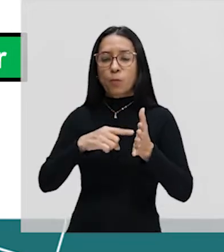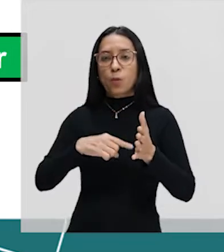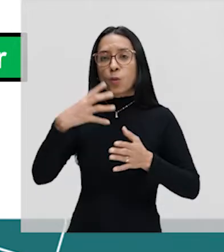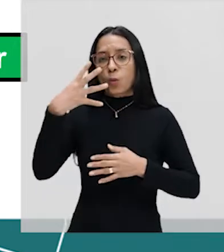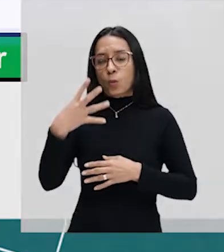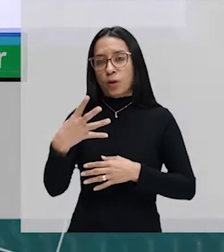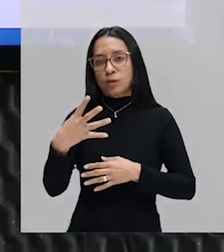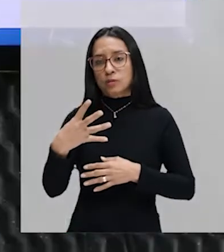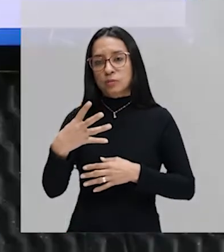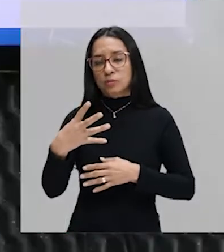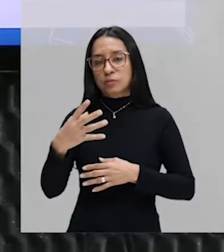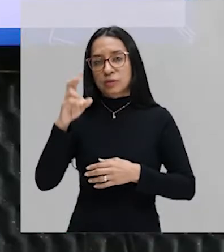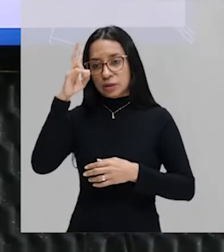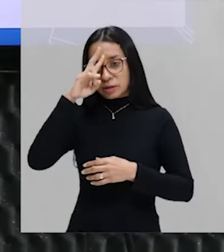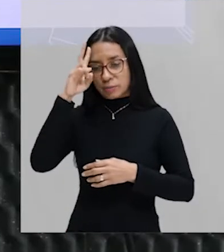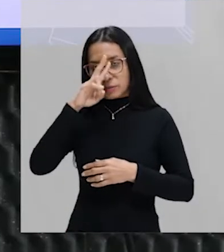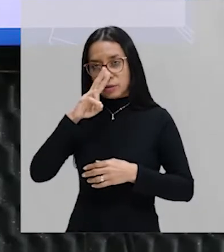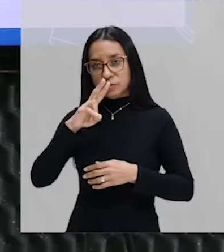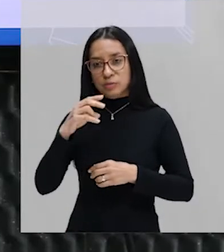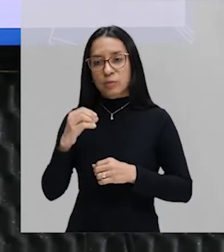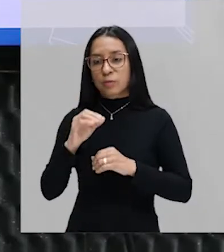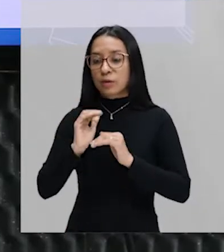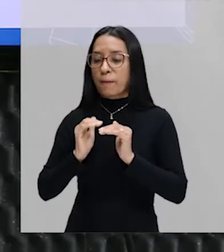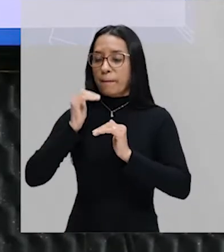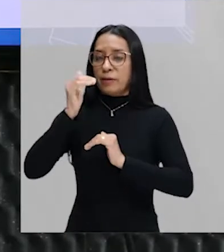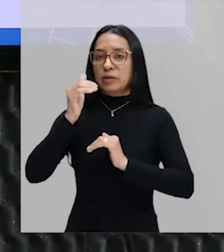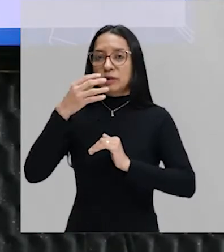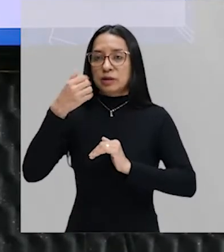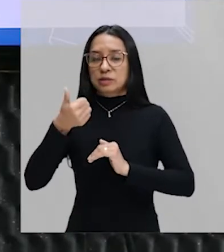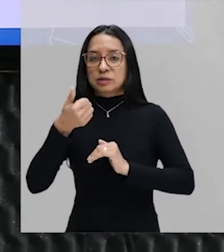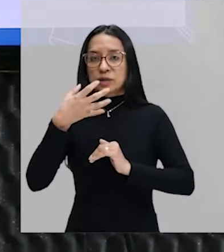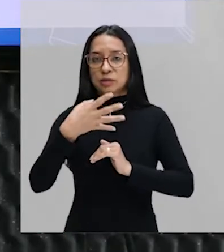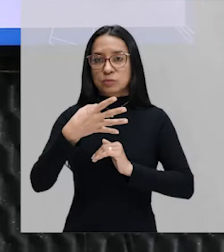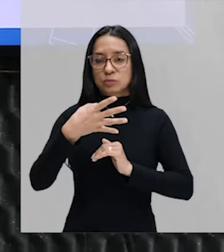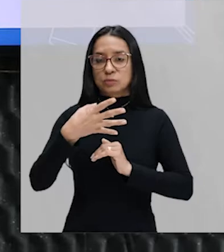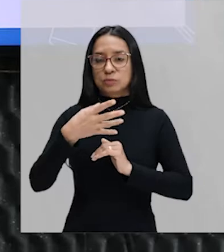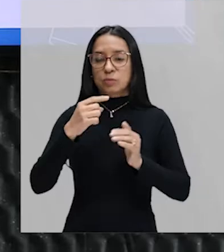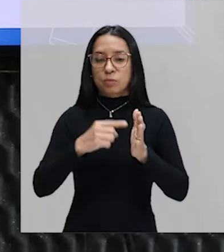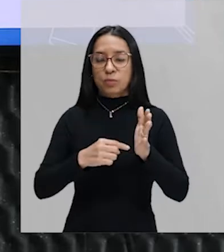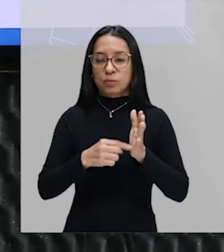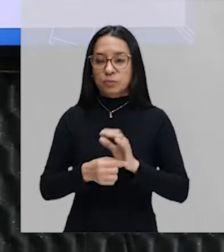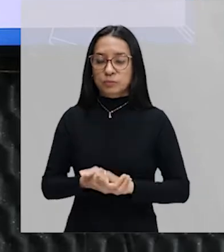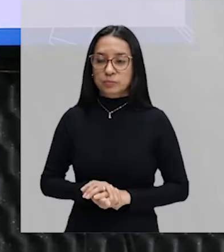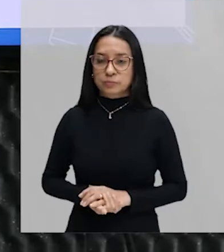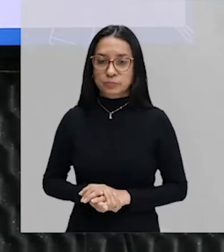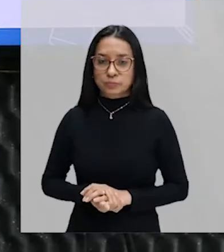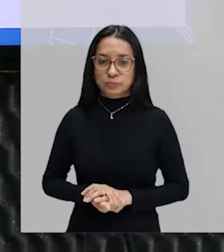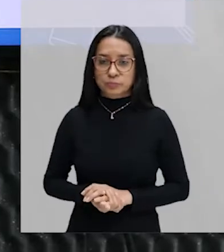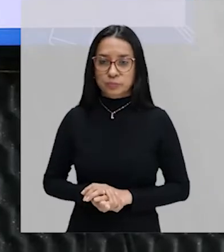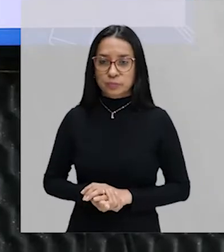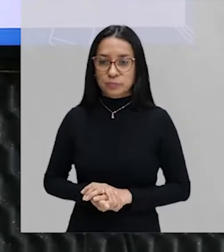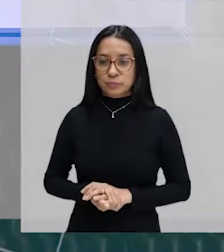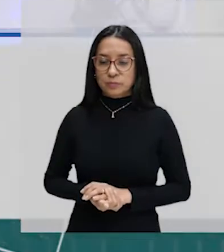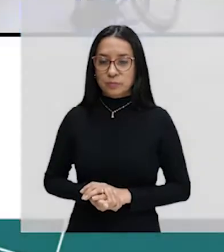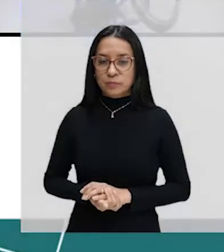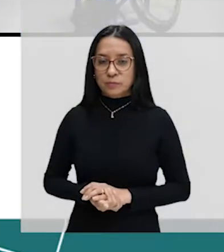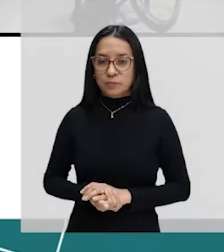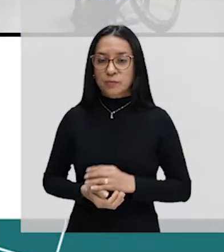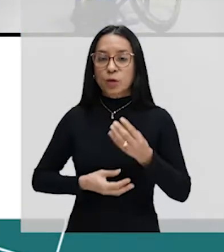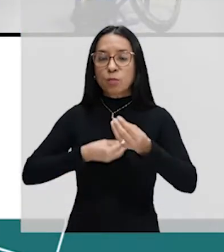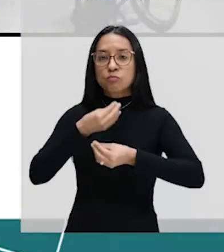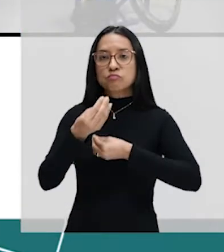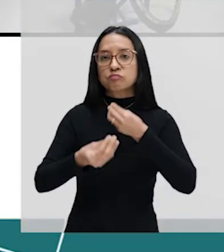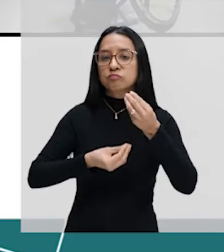podem extrapolar quantos pontos? 14 pontos naquela classificação. Situações que geram lances livres,